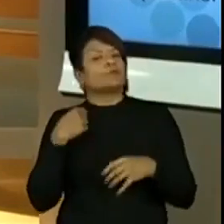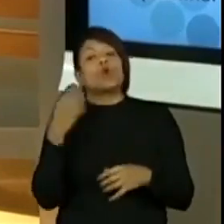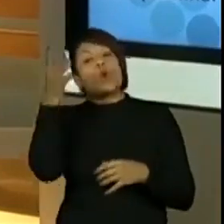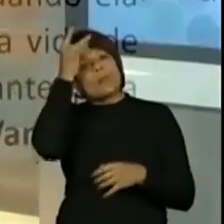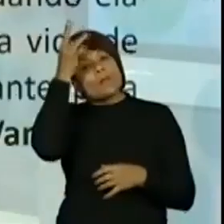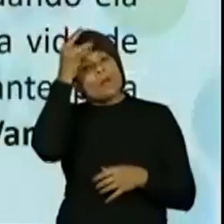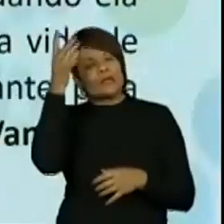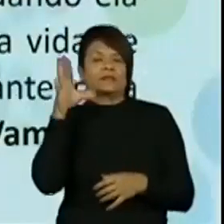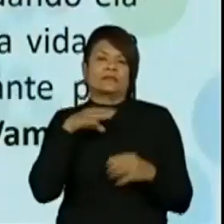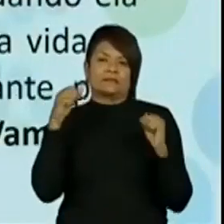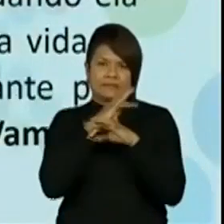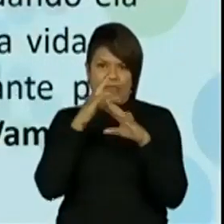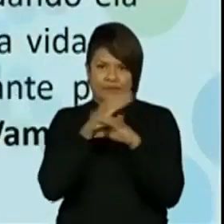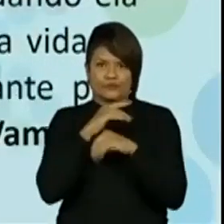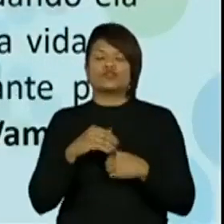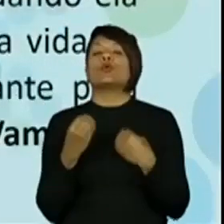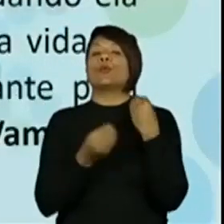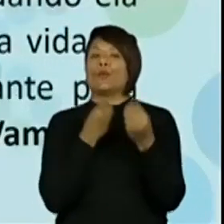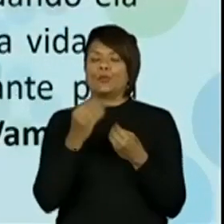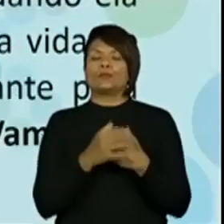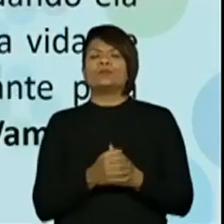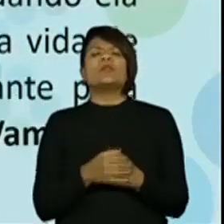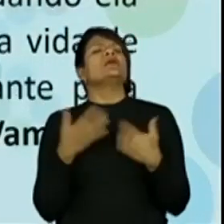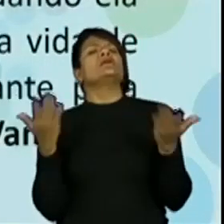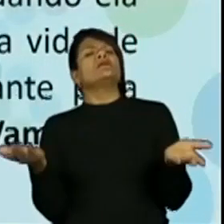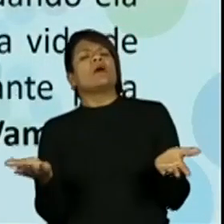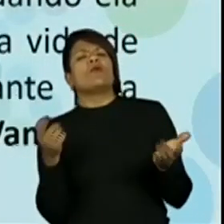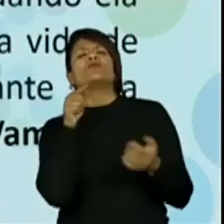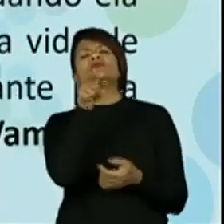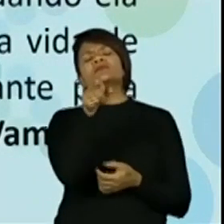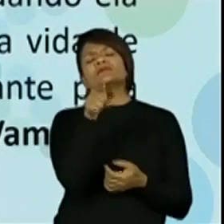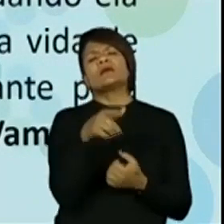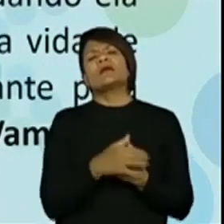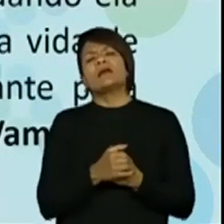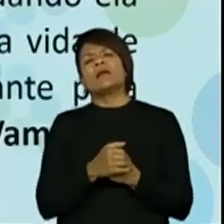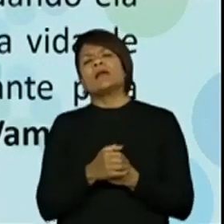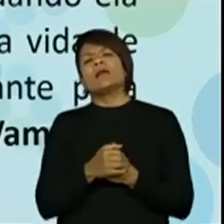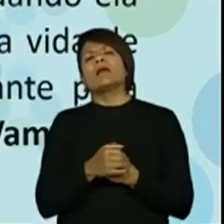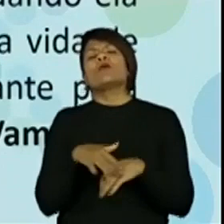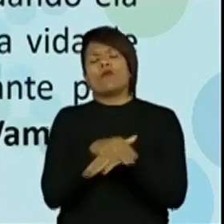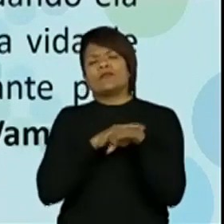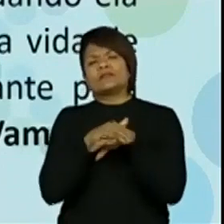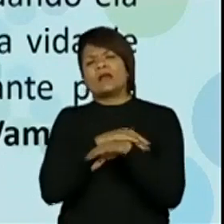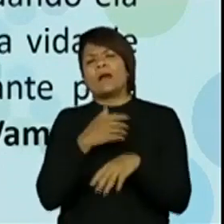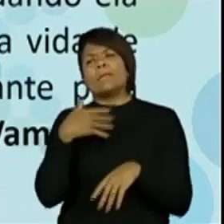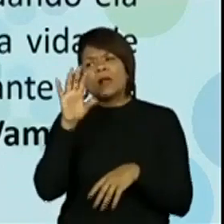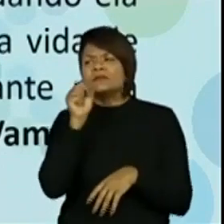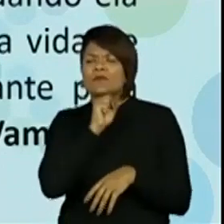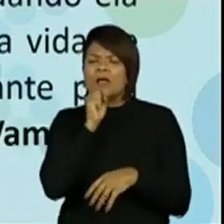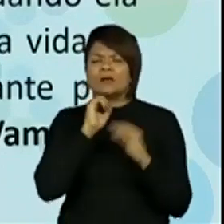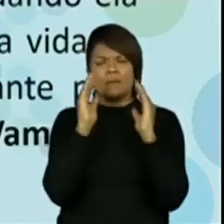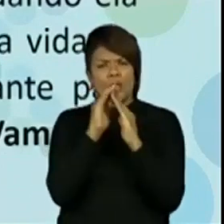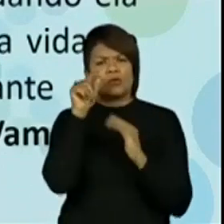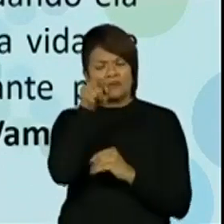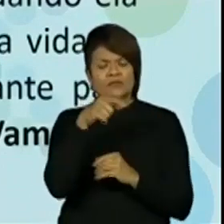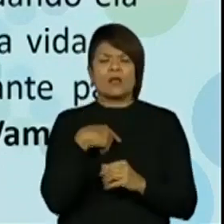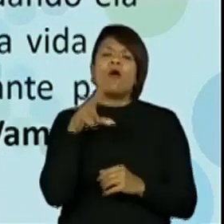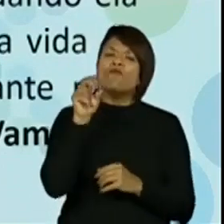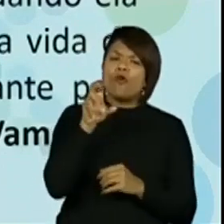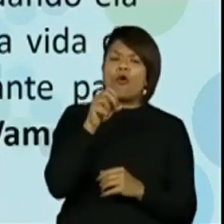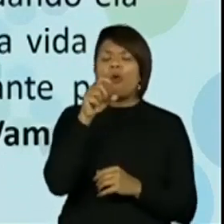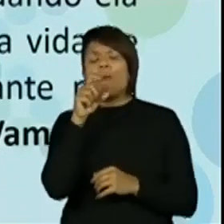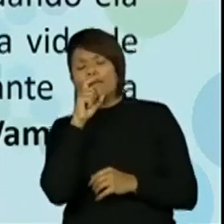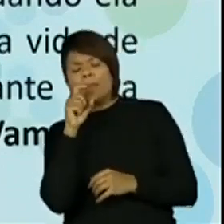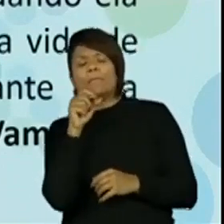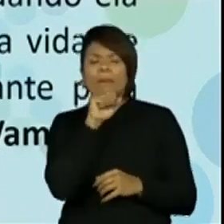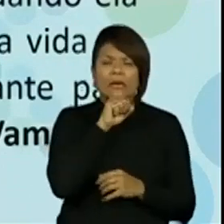cidade. Que tal você ouvir a pessoa mais velha que mora com você? O seu avô, mãe, pai, as pessoas que cuidam de você.